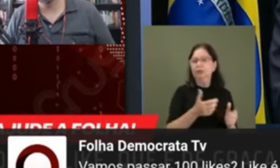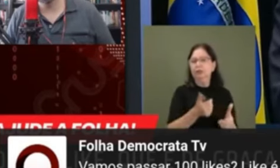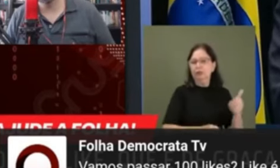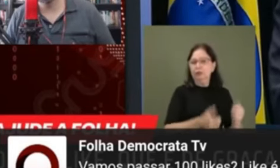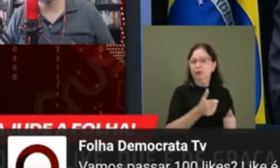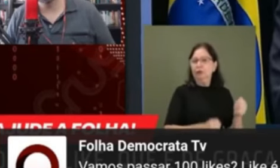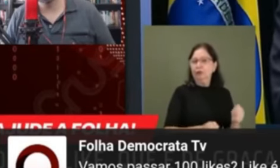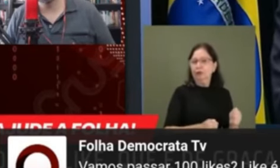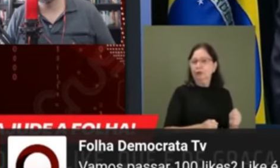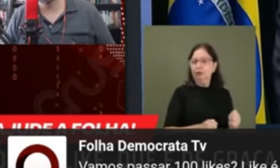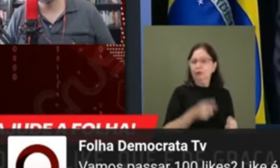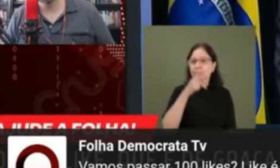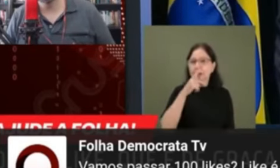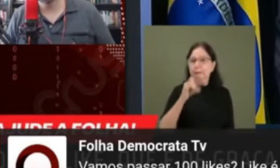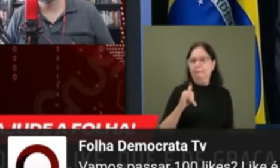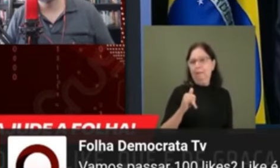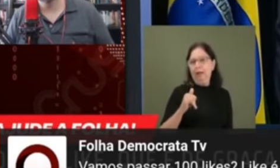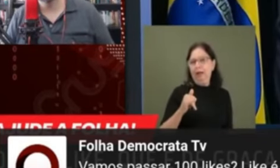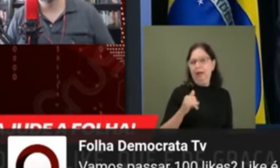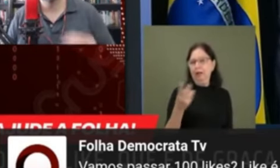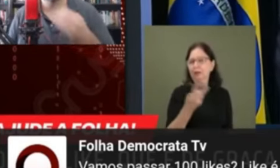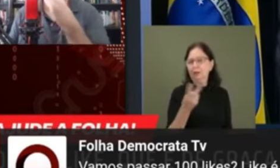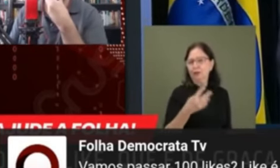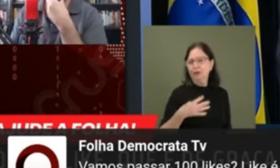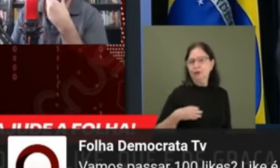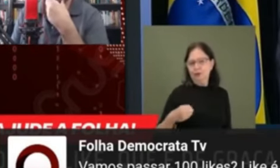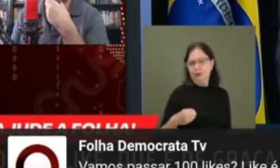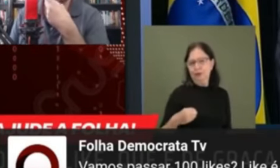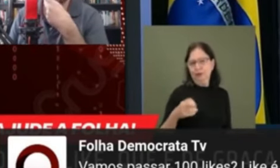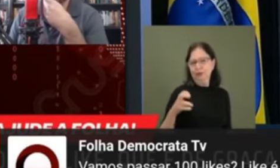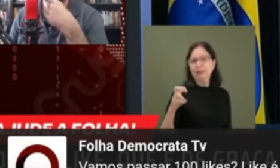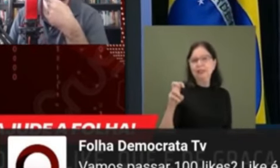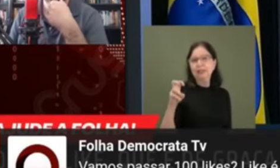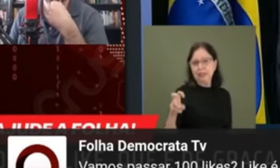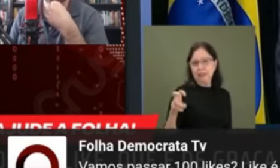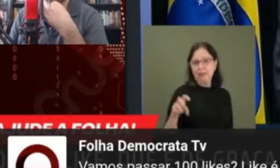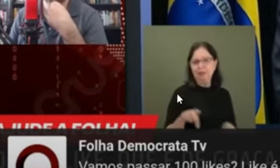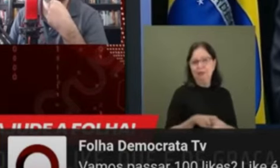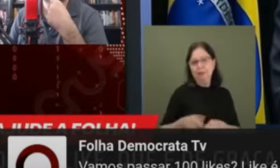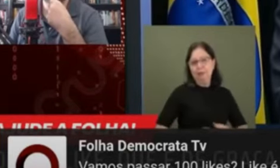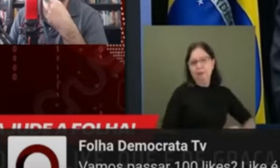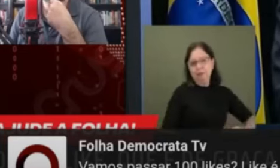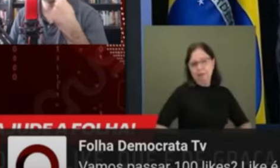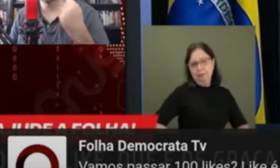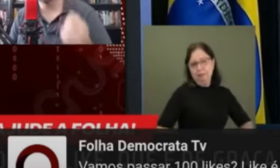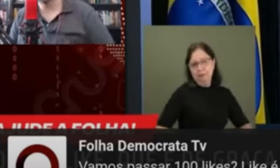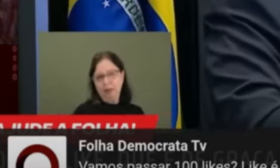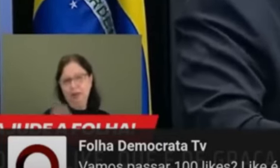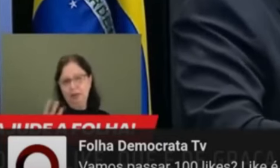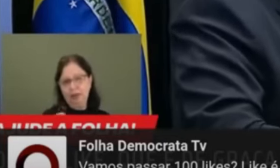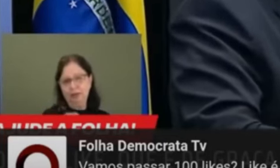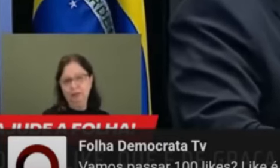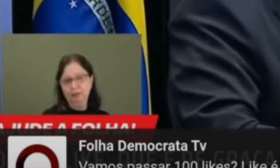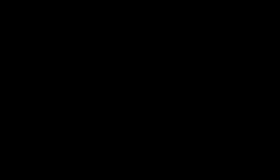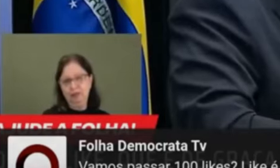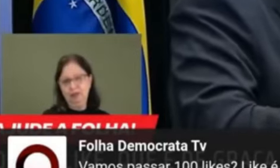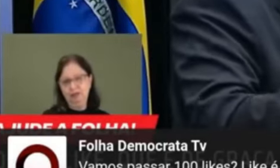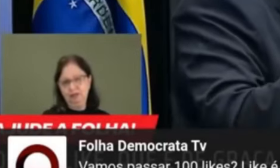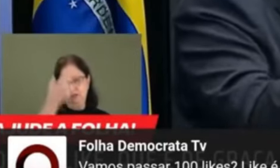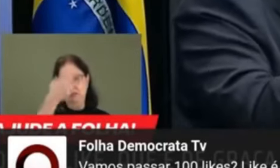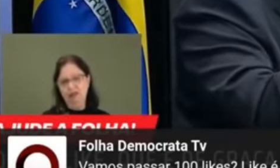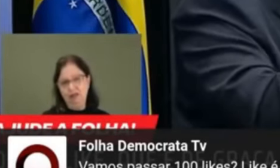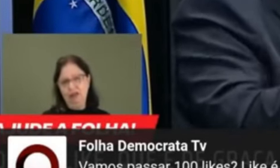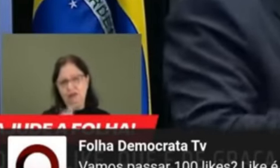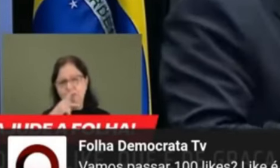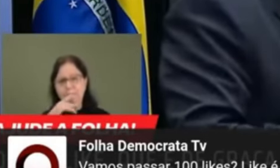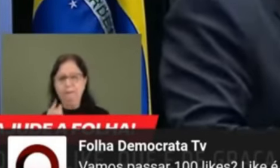da Amora uma criança de 5 anos de idade é o meu filho Márcio e uma recém-nascida de 4 meses hoje eu tô aqui pelo nosso setor